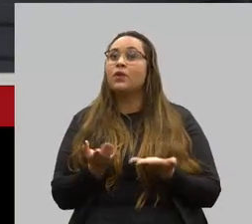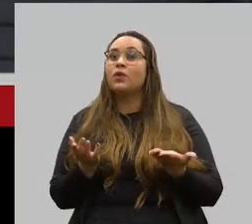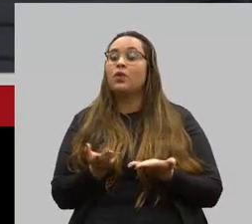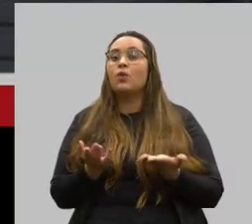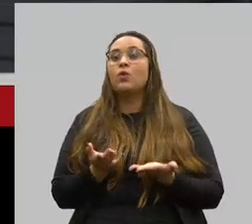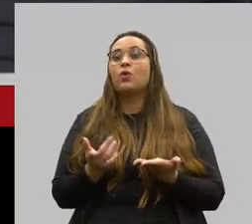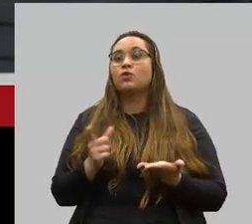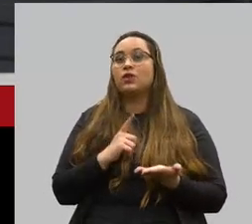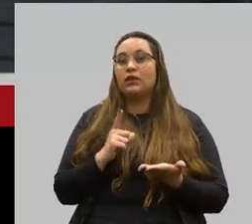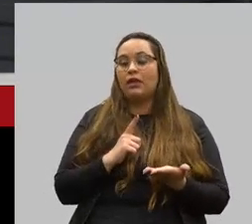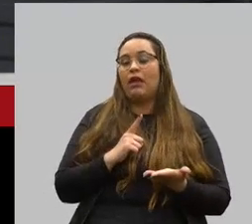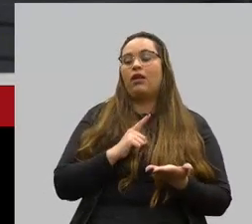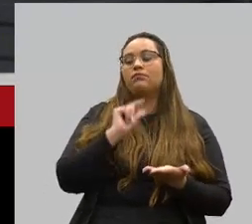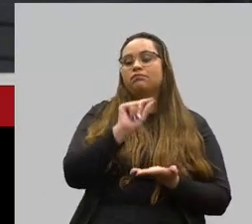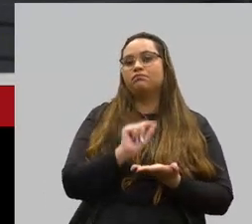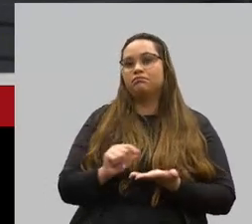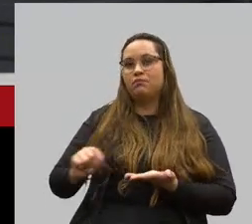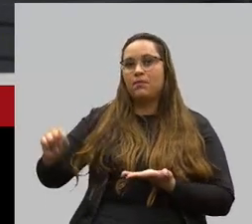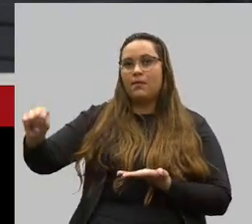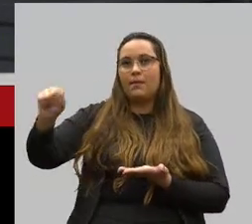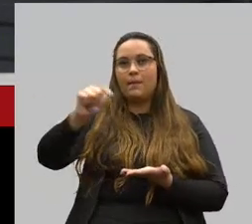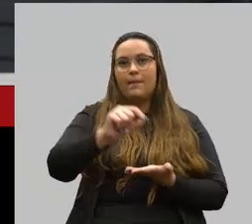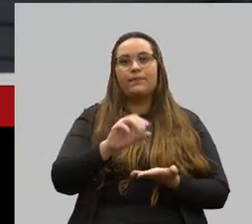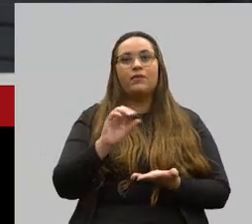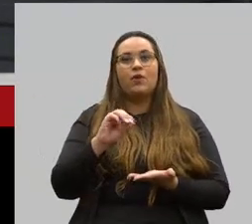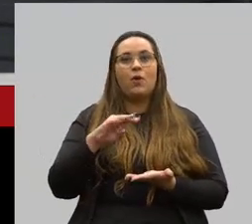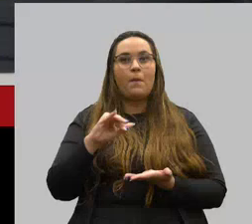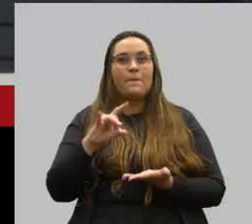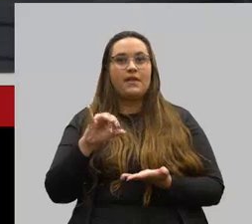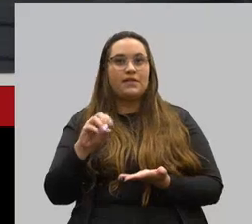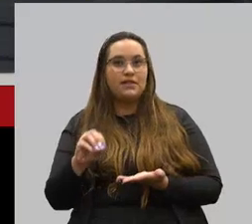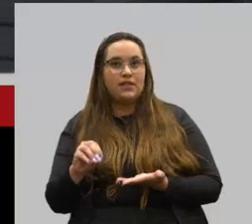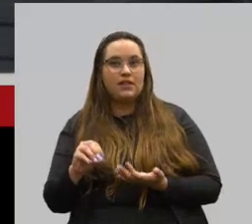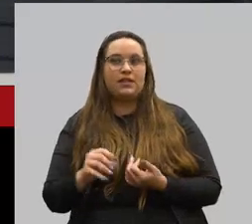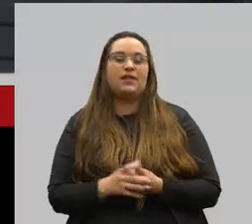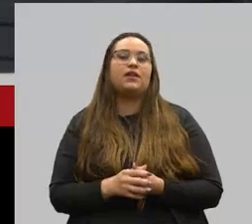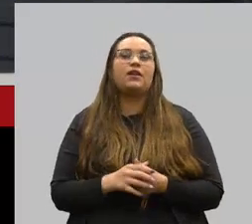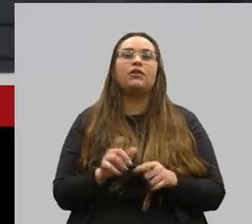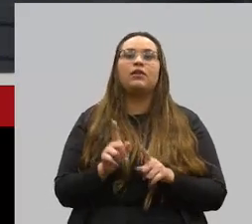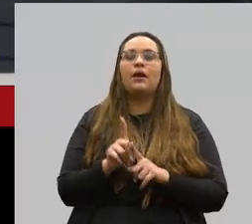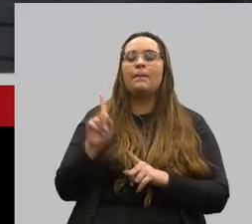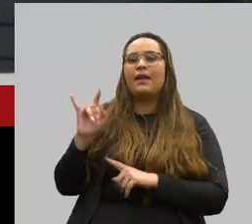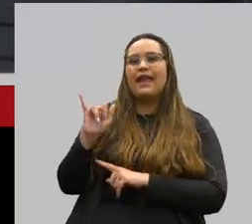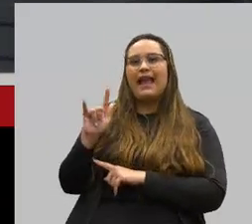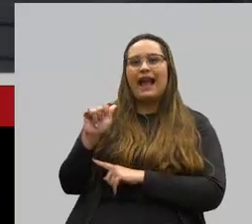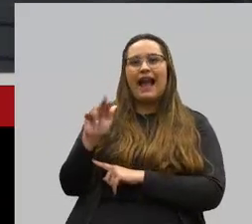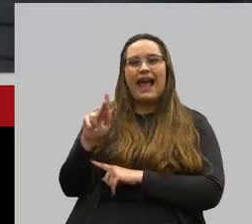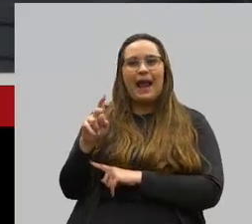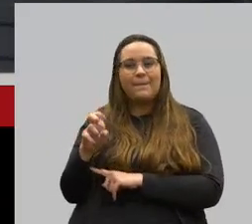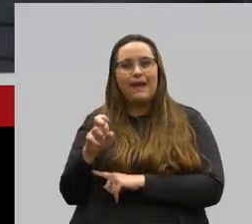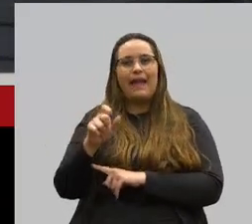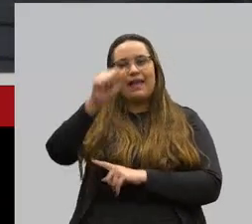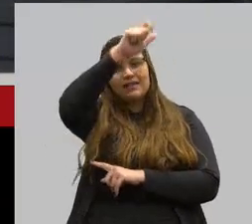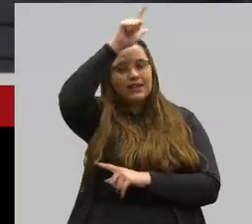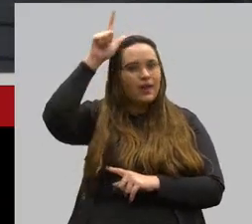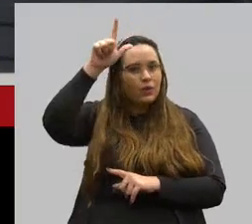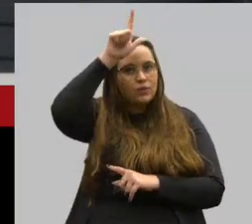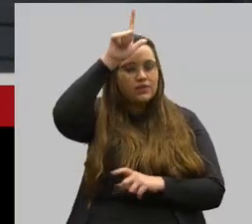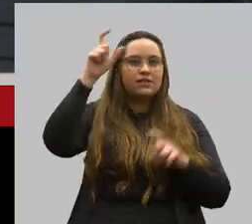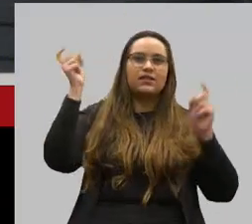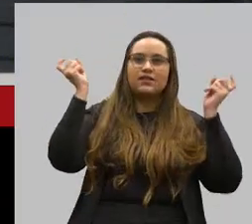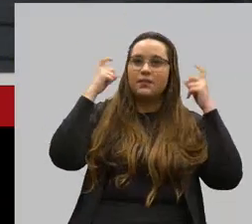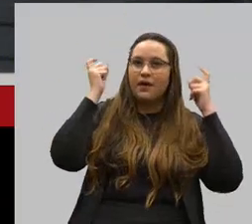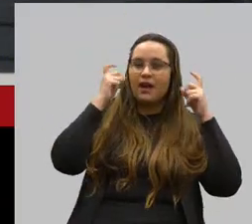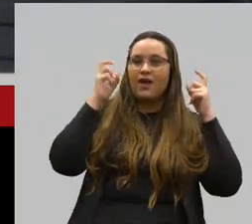essas delegacias delegacia de homicídios de Betim de contagem de Garapé de Santa Luzia de Sabará de